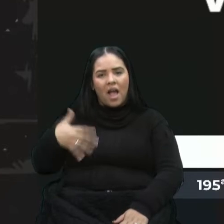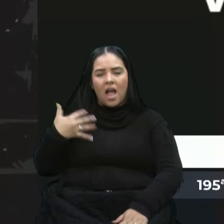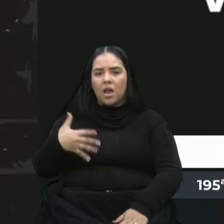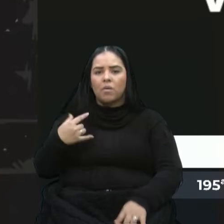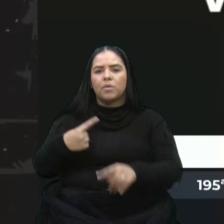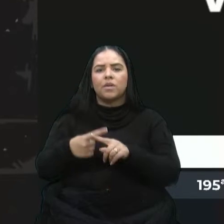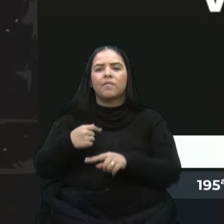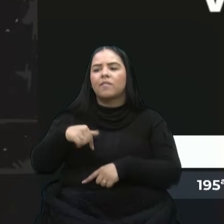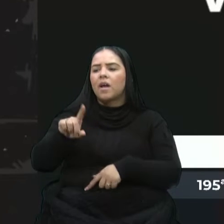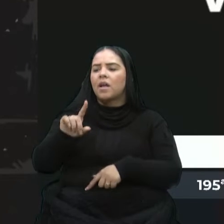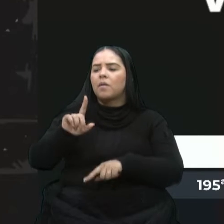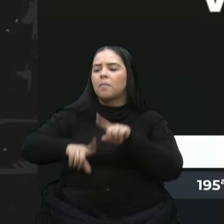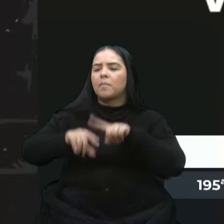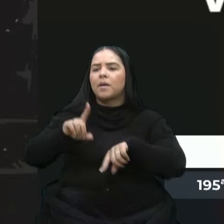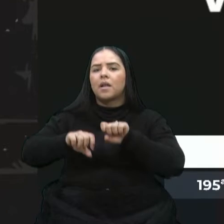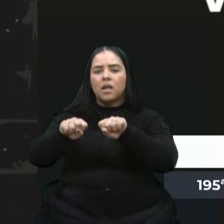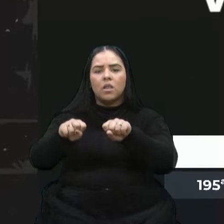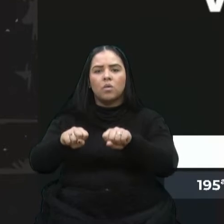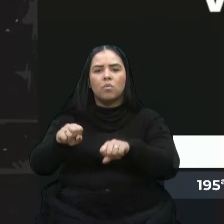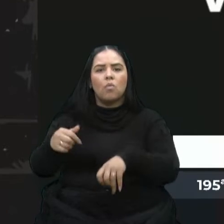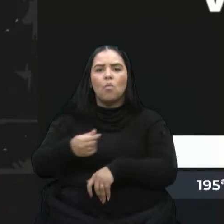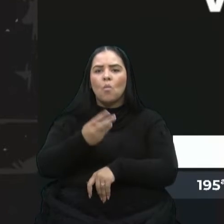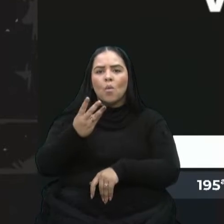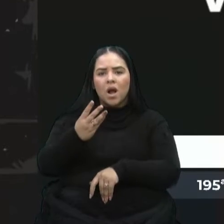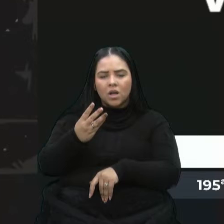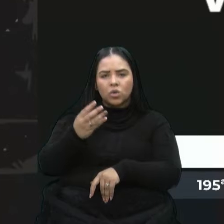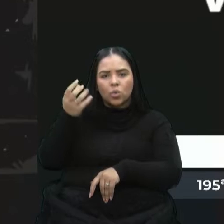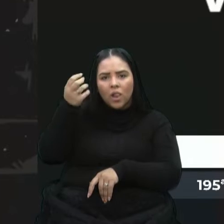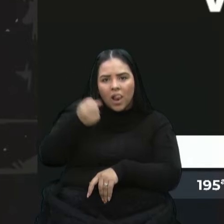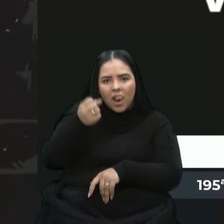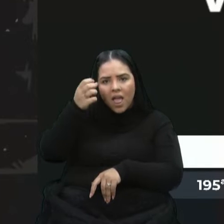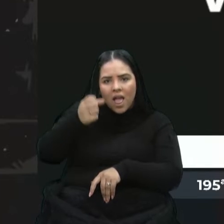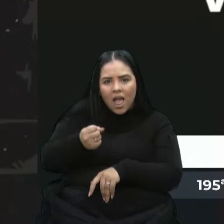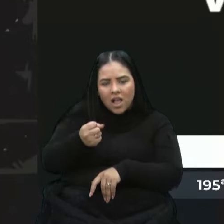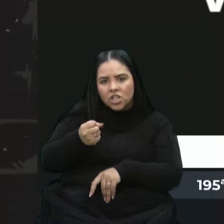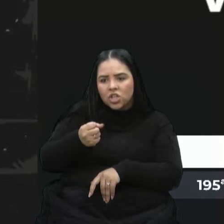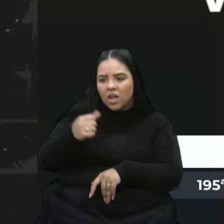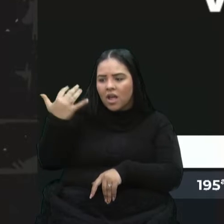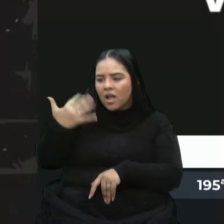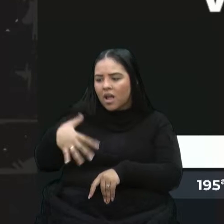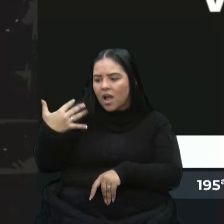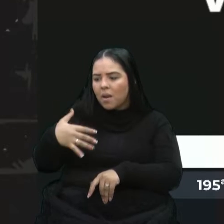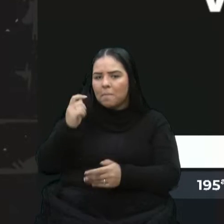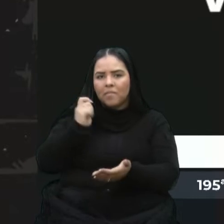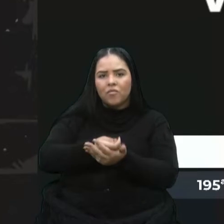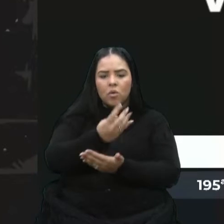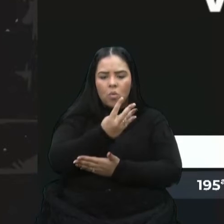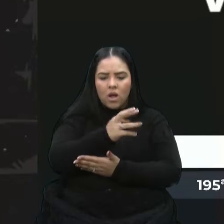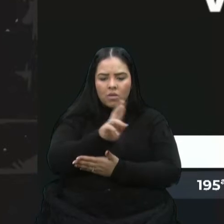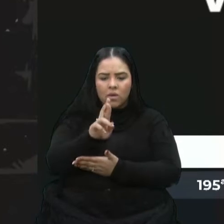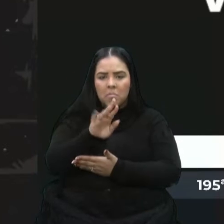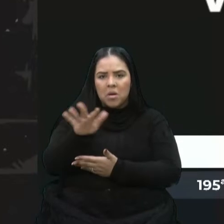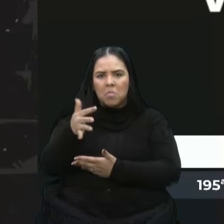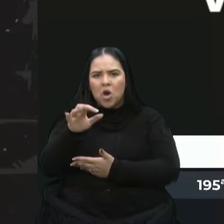no mercado, olha o preço que está uma caixa de leite. Antes pagava R$4, hoje está beirando R$8. E o